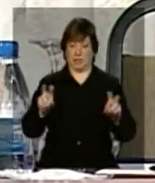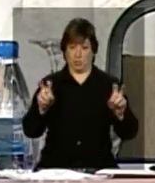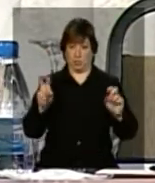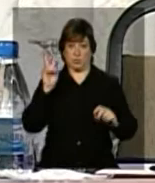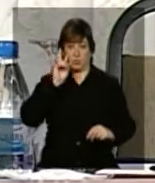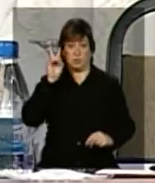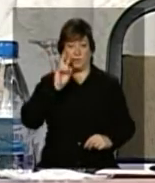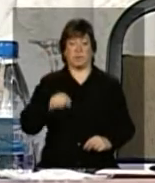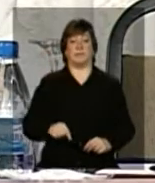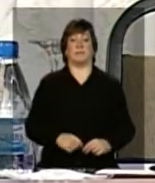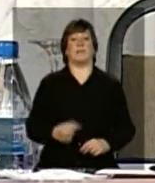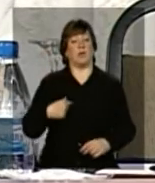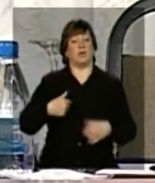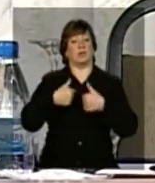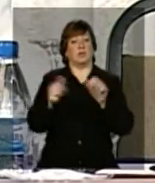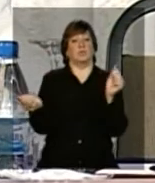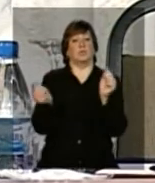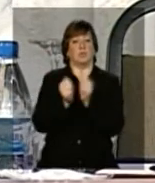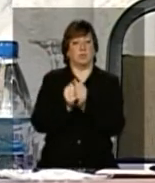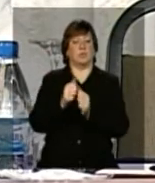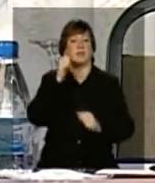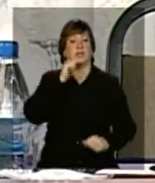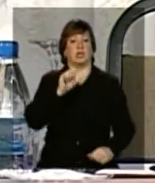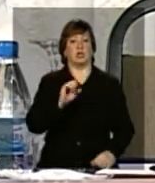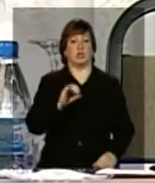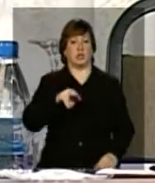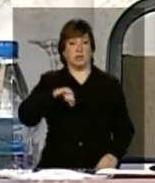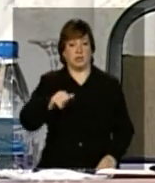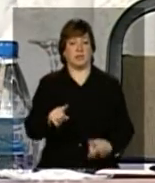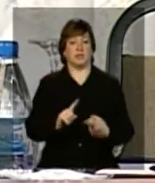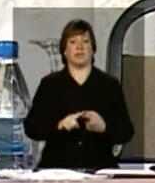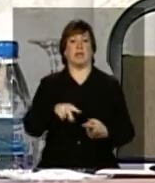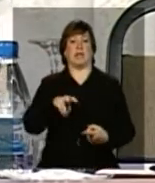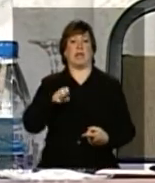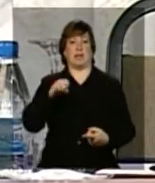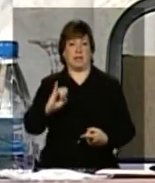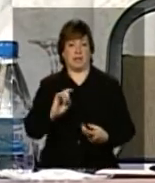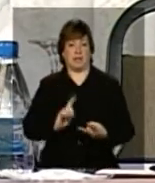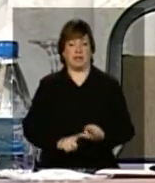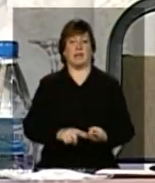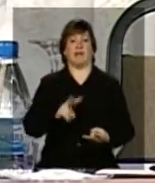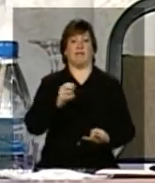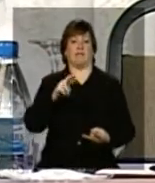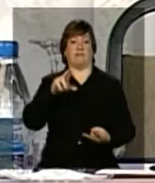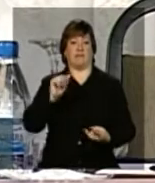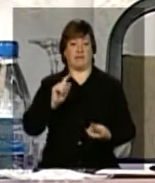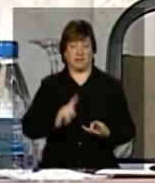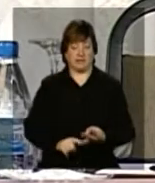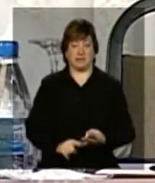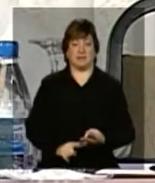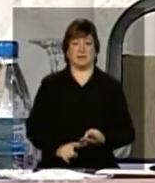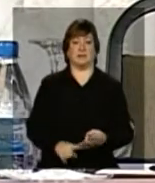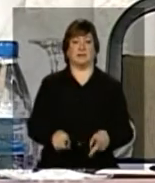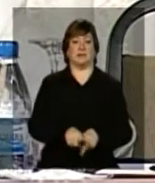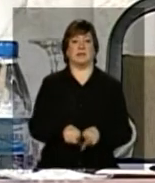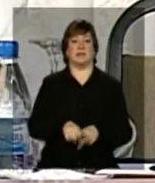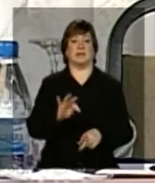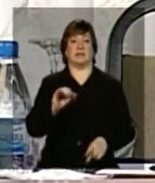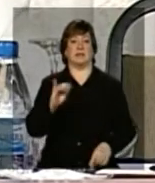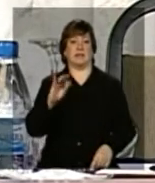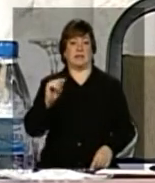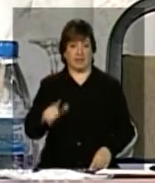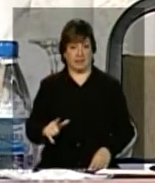Estarei acompanhada pela Sônia Malheiros, pelo Ney Bonfim, a Vera Soares e a